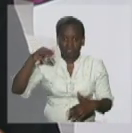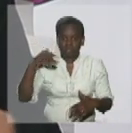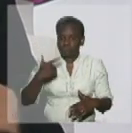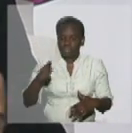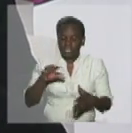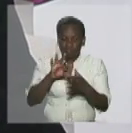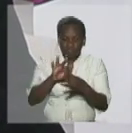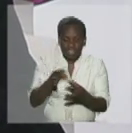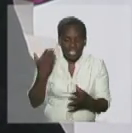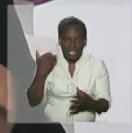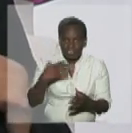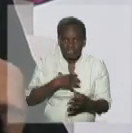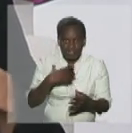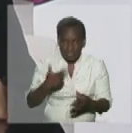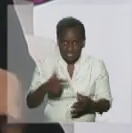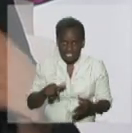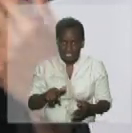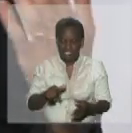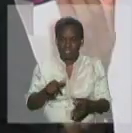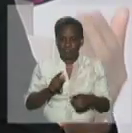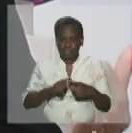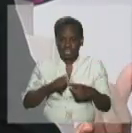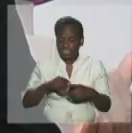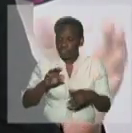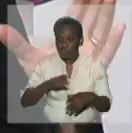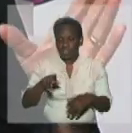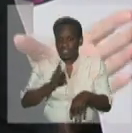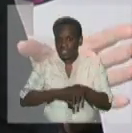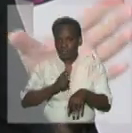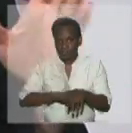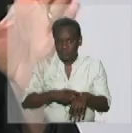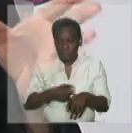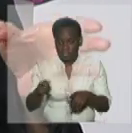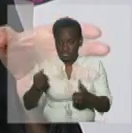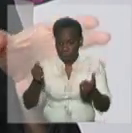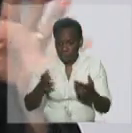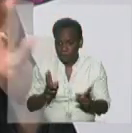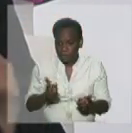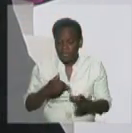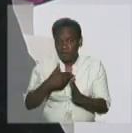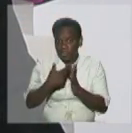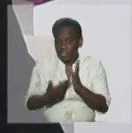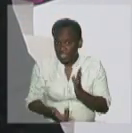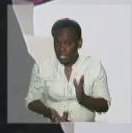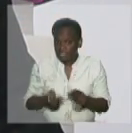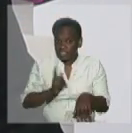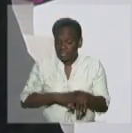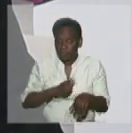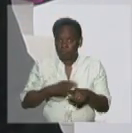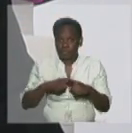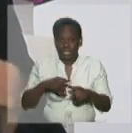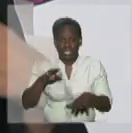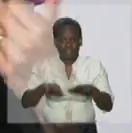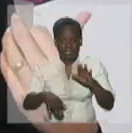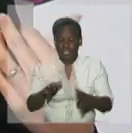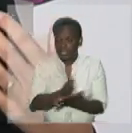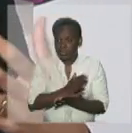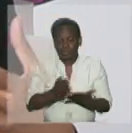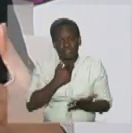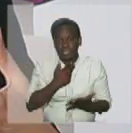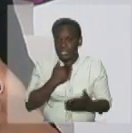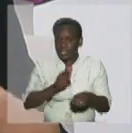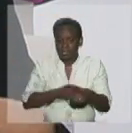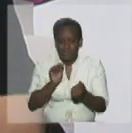você não teve essa ligação, você não conseguiu, que às vezes não é uma questão de tempo, como você mesmo colocou, né? A qualidade, né, do tempo, porque nem todo